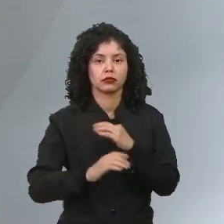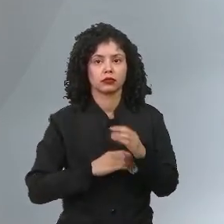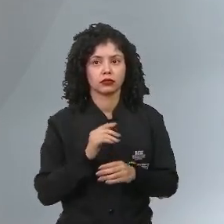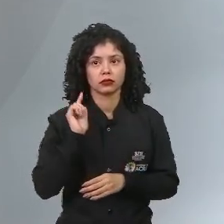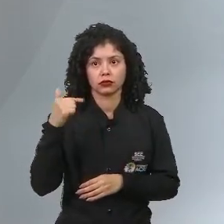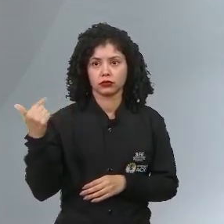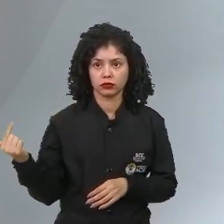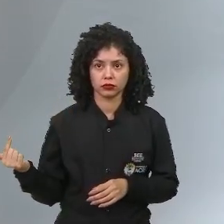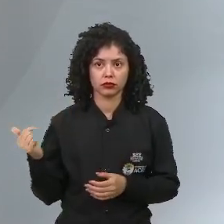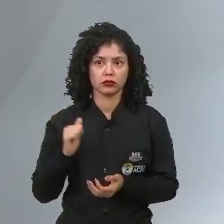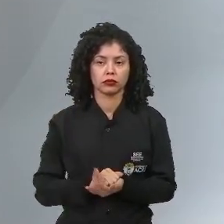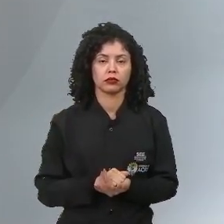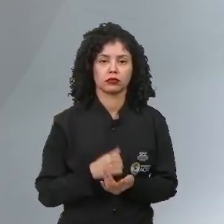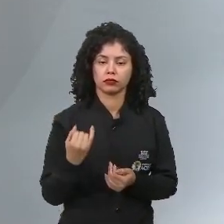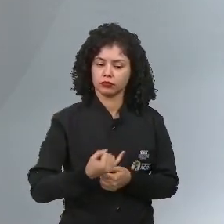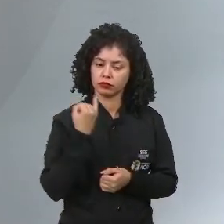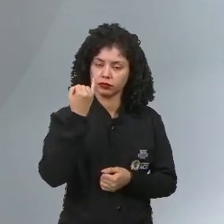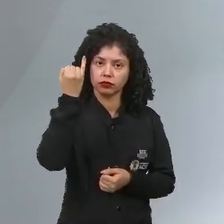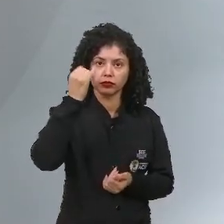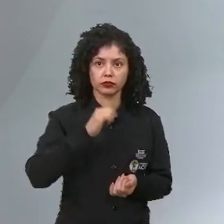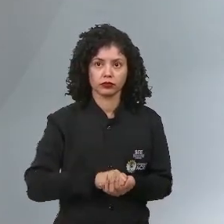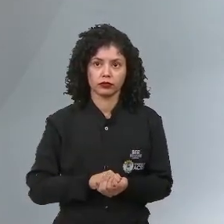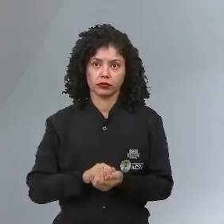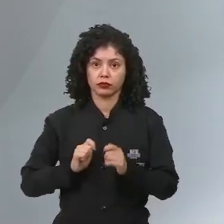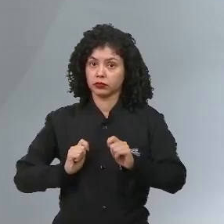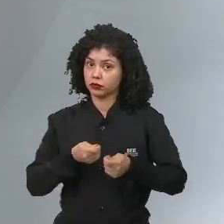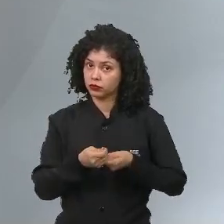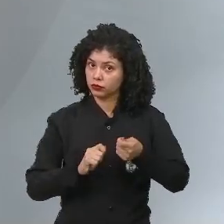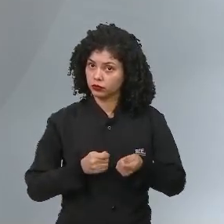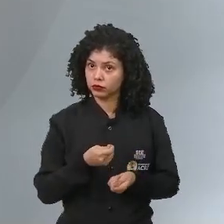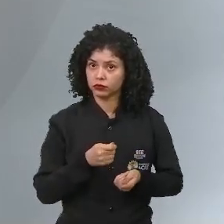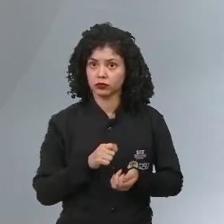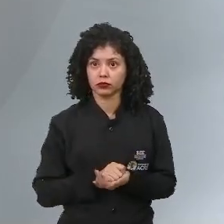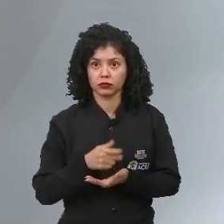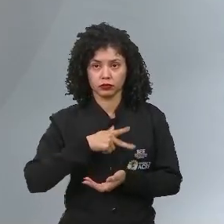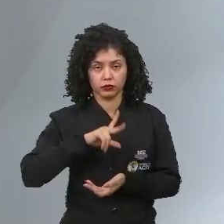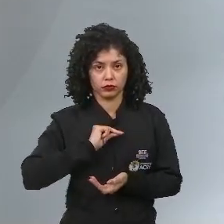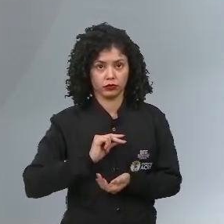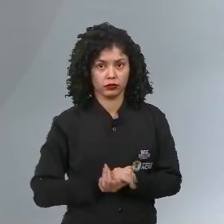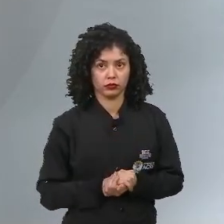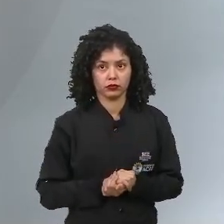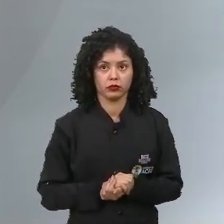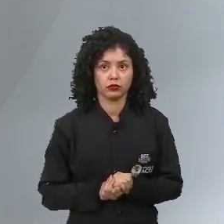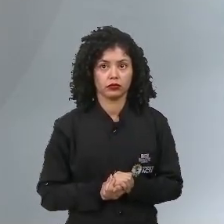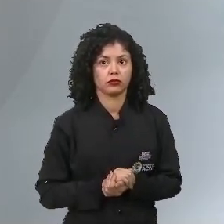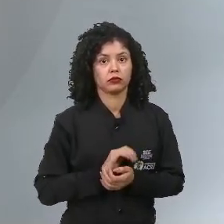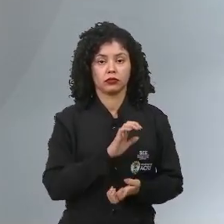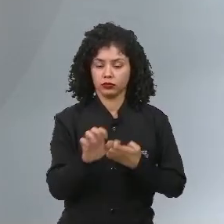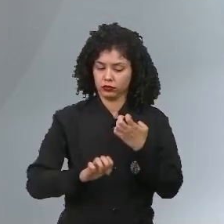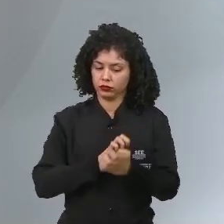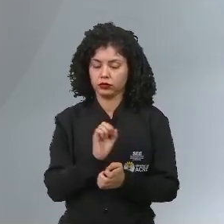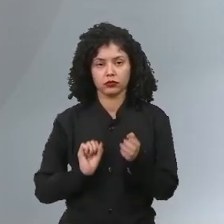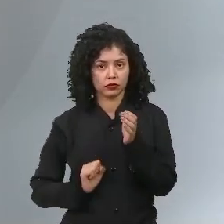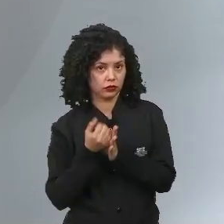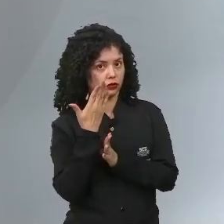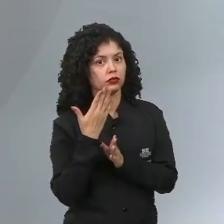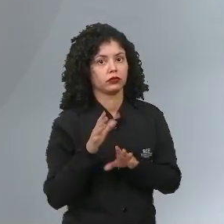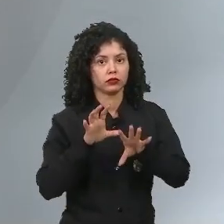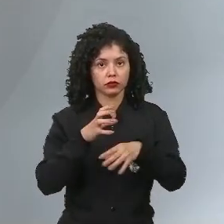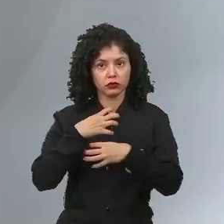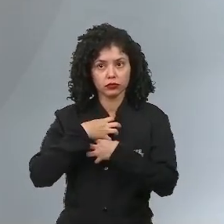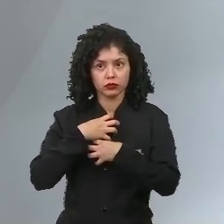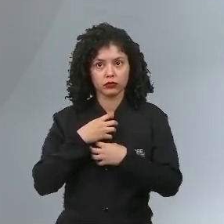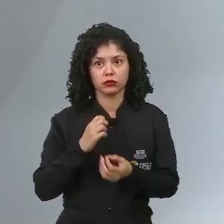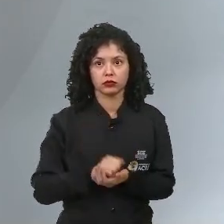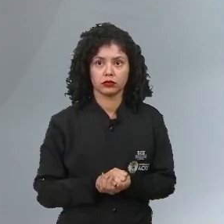outras partes, né? E principalmente fosse controlada pelos portugueses. Inclusive, uma revolta surge aí nesse momento, né? A